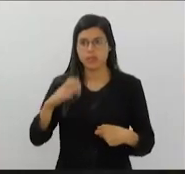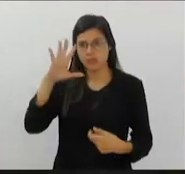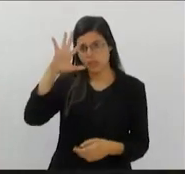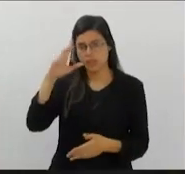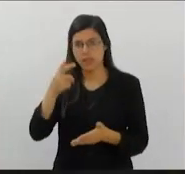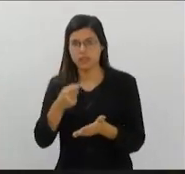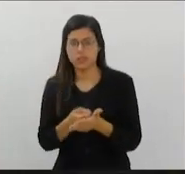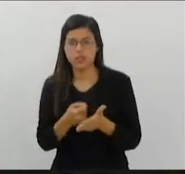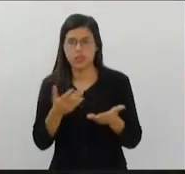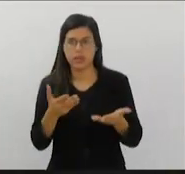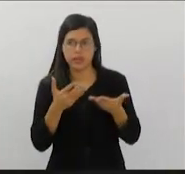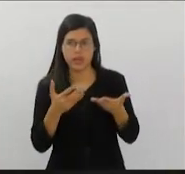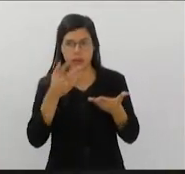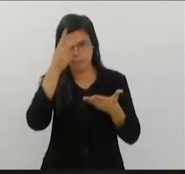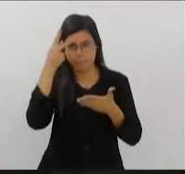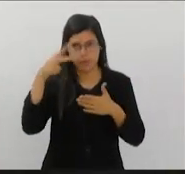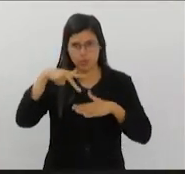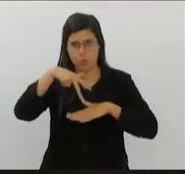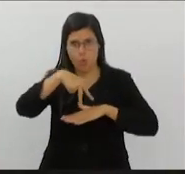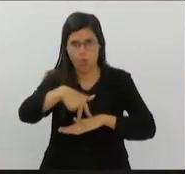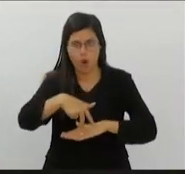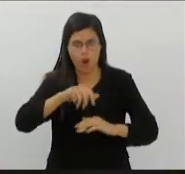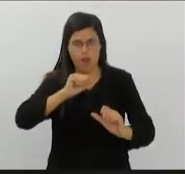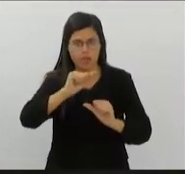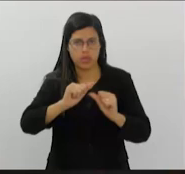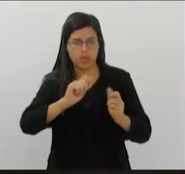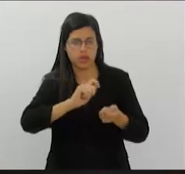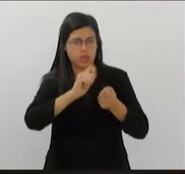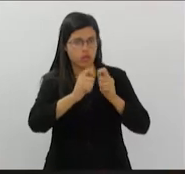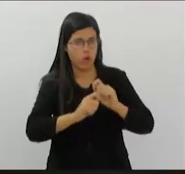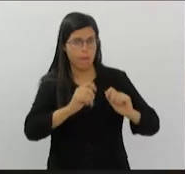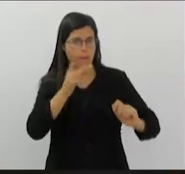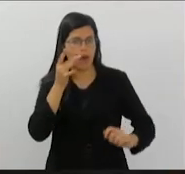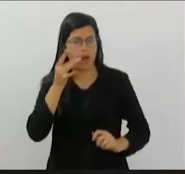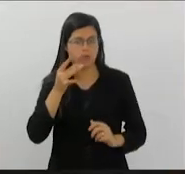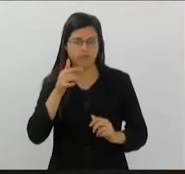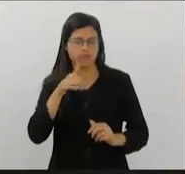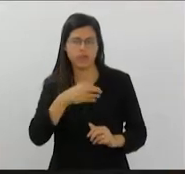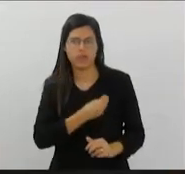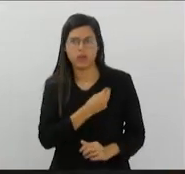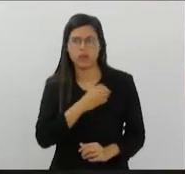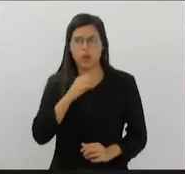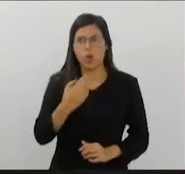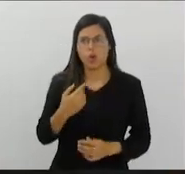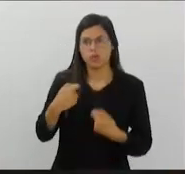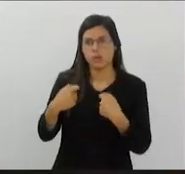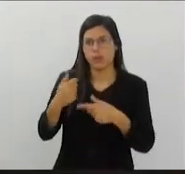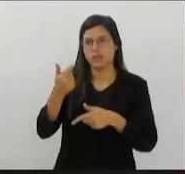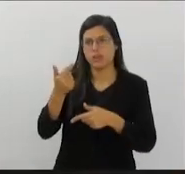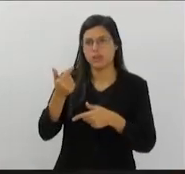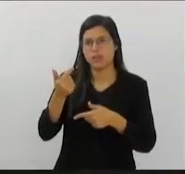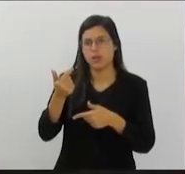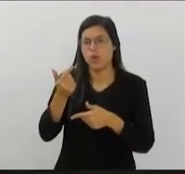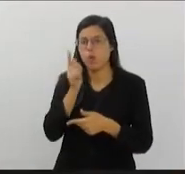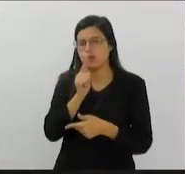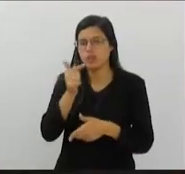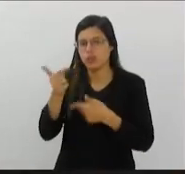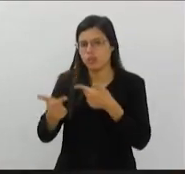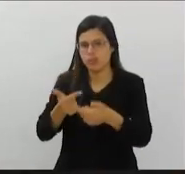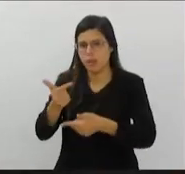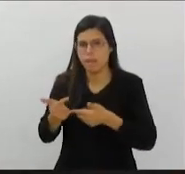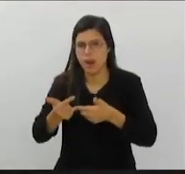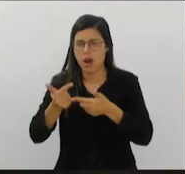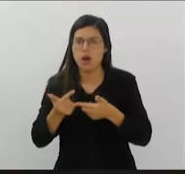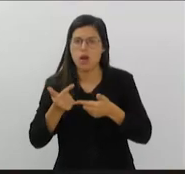ser essa pessoa que vai transformar a realidade ou se a gente vai precisar arrumar um emprego para poder colocar comida dentro da nossa casa. E é